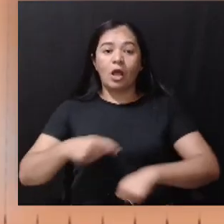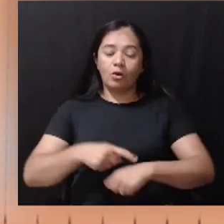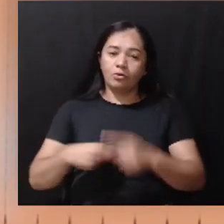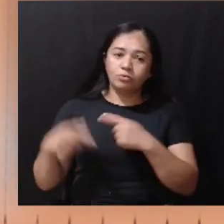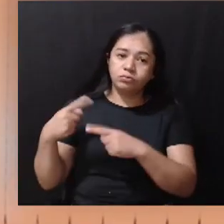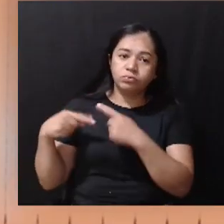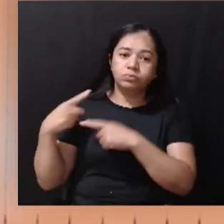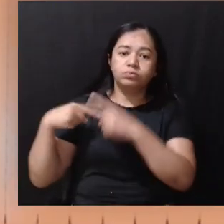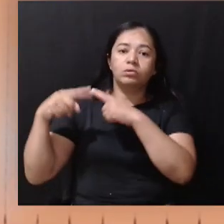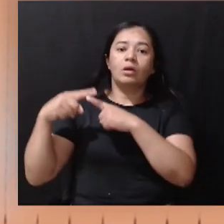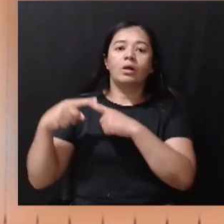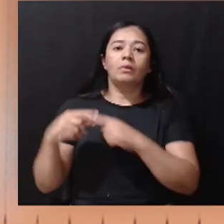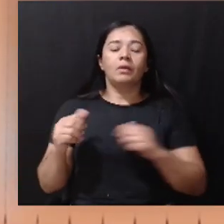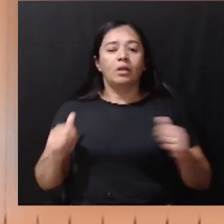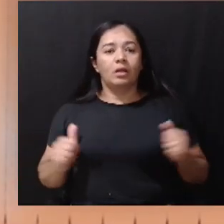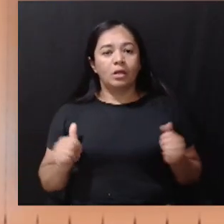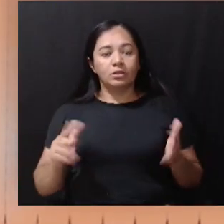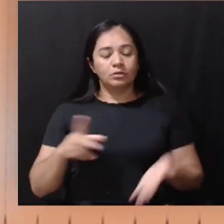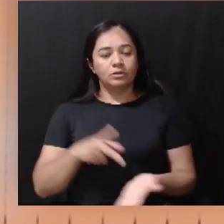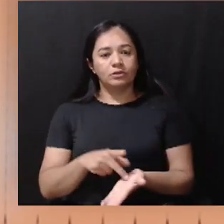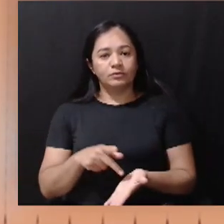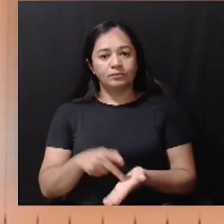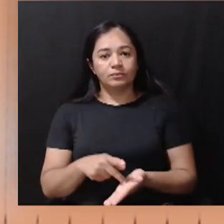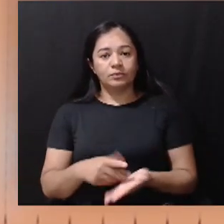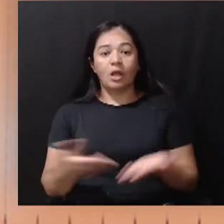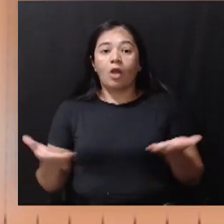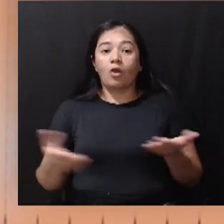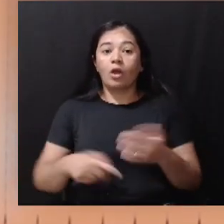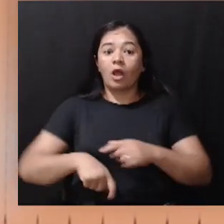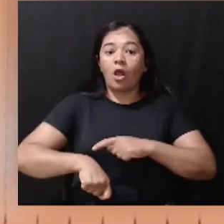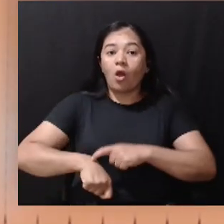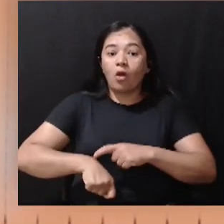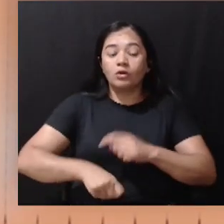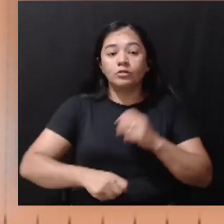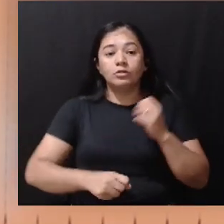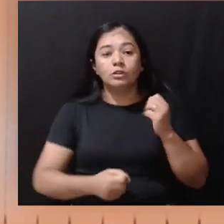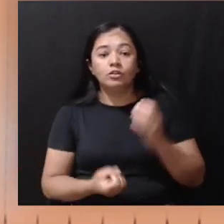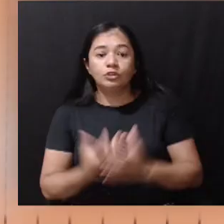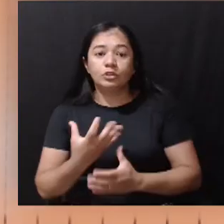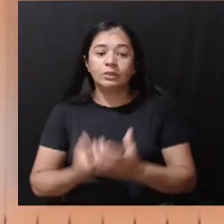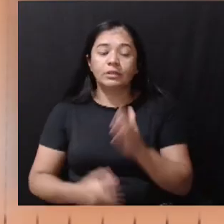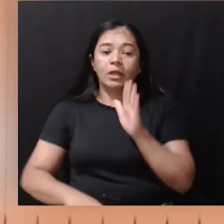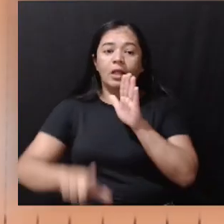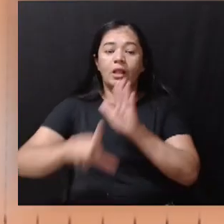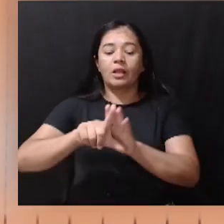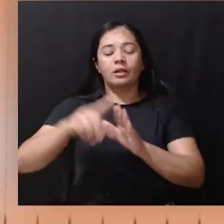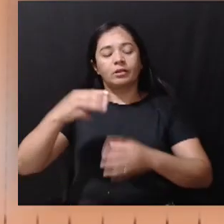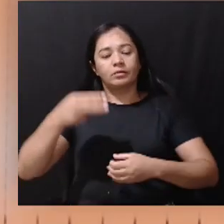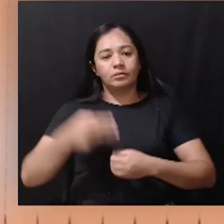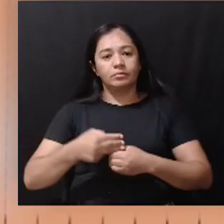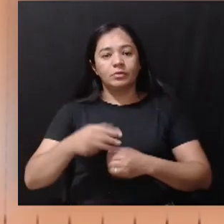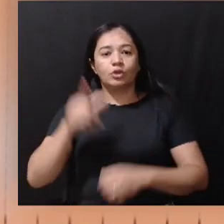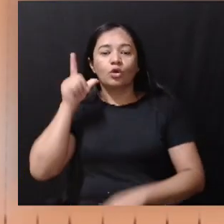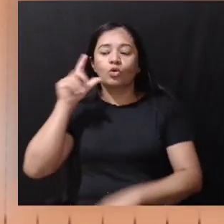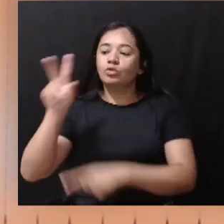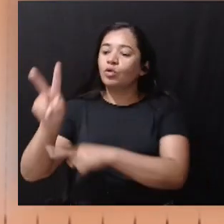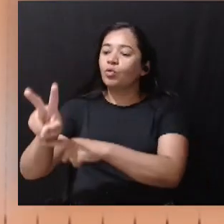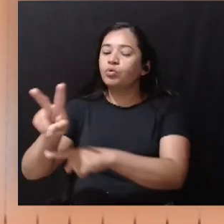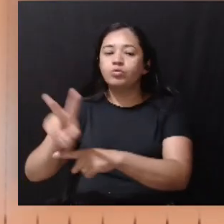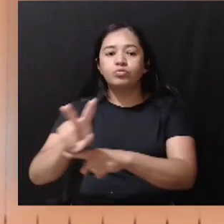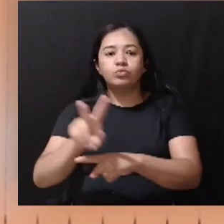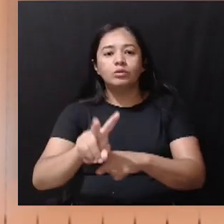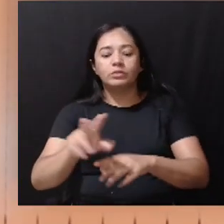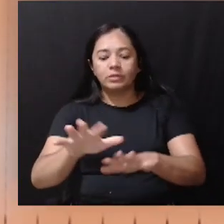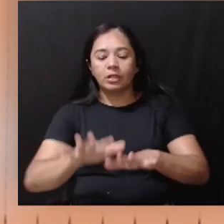para as ações concretas. É hora de construirmos legislações municipais que protejam a enfermagem e